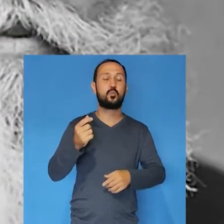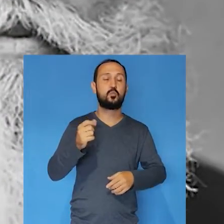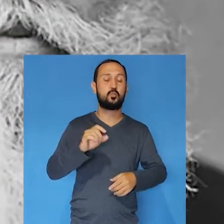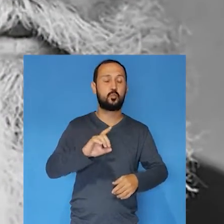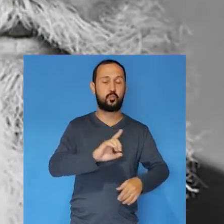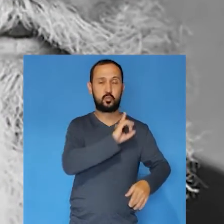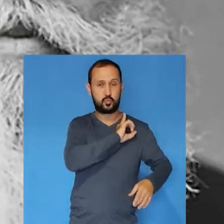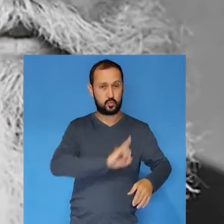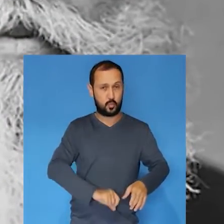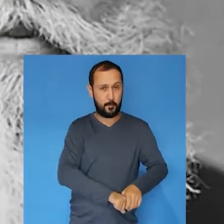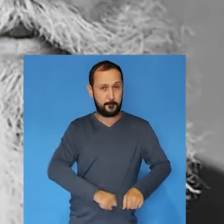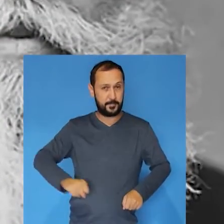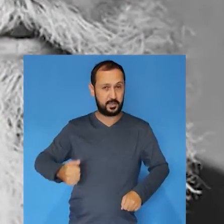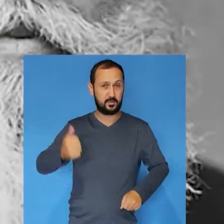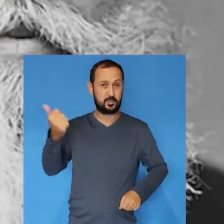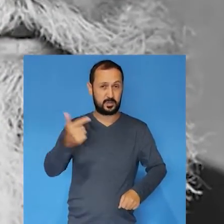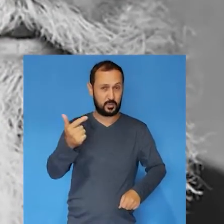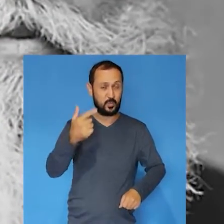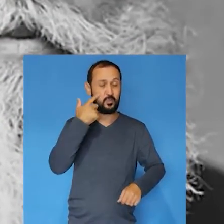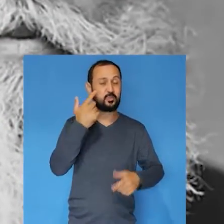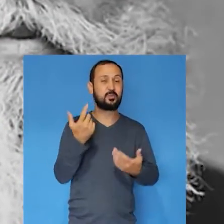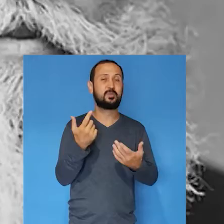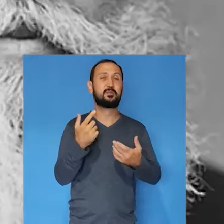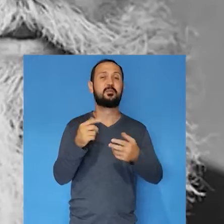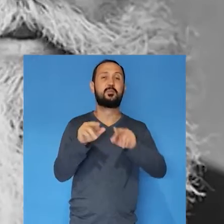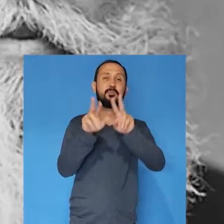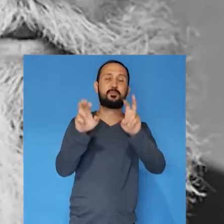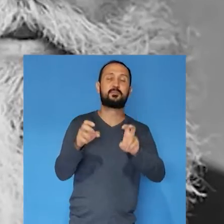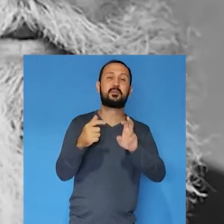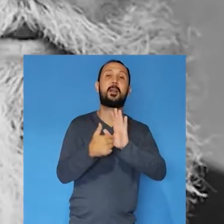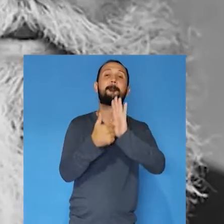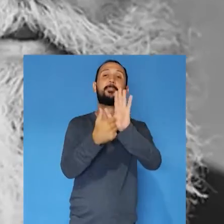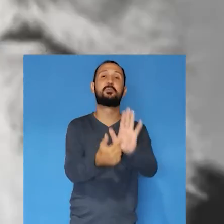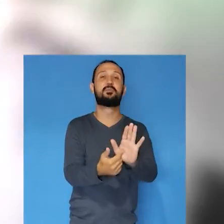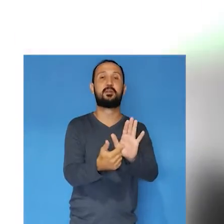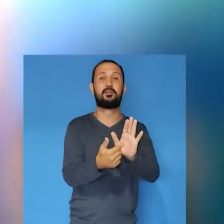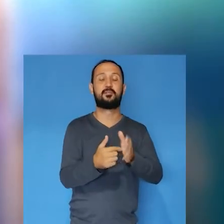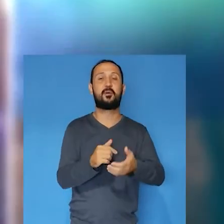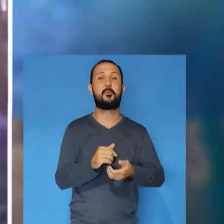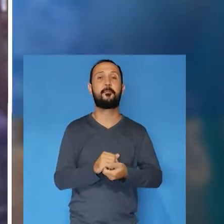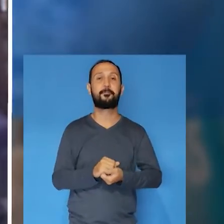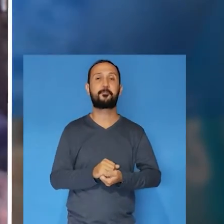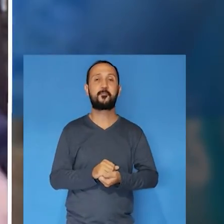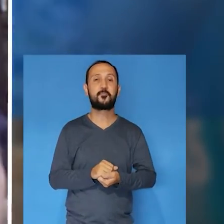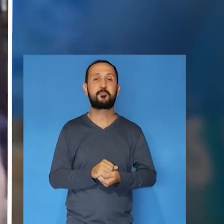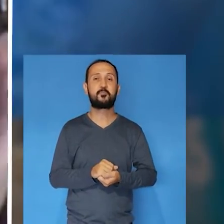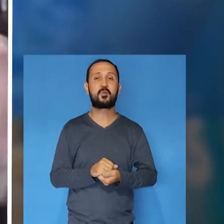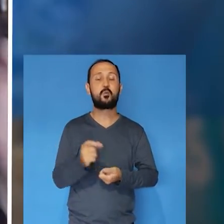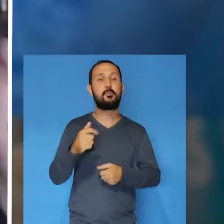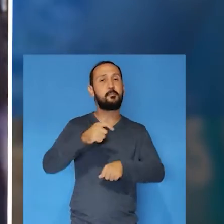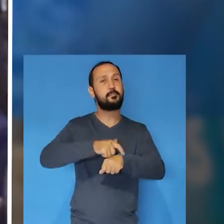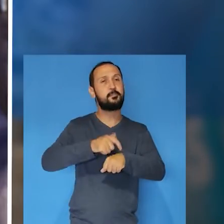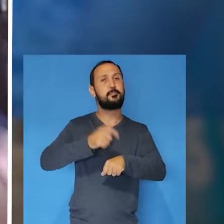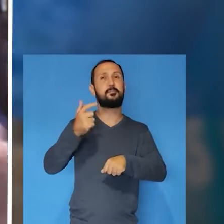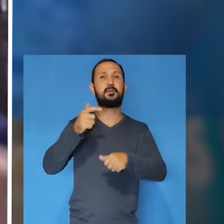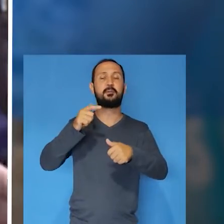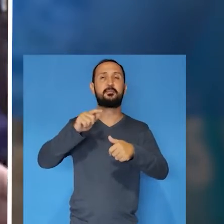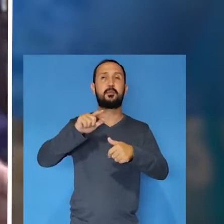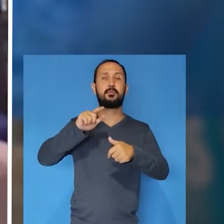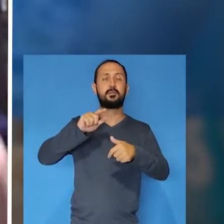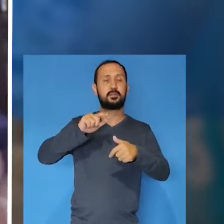Pedro II, no que diz respeito a diversas questões, né, dessa representação nacional, das